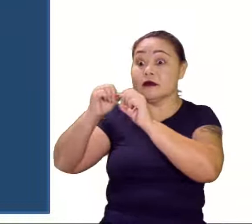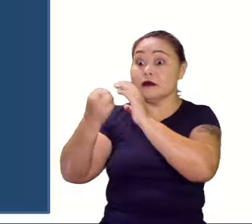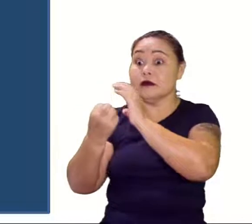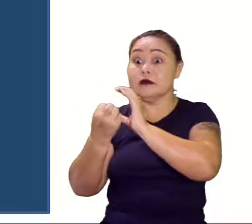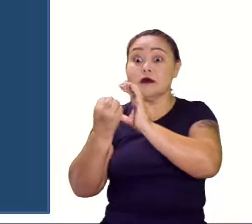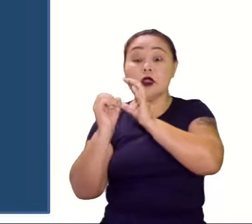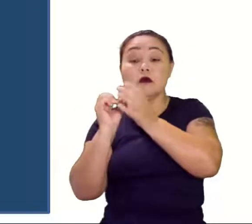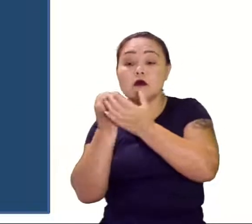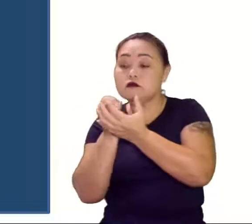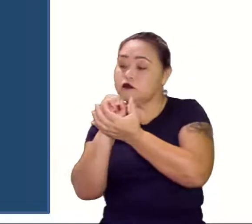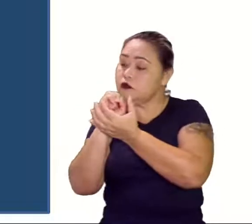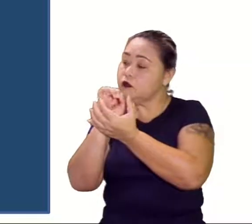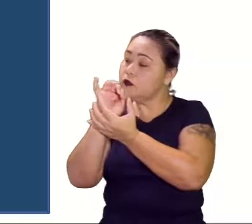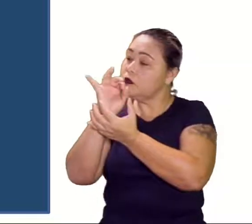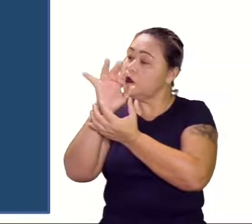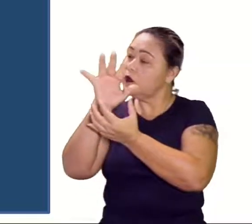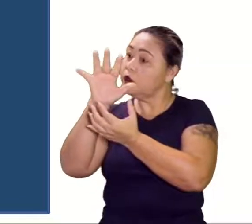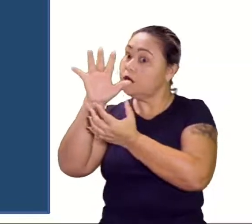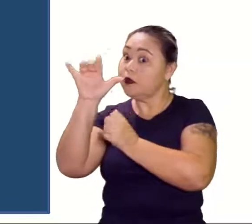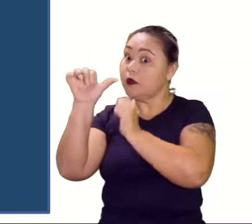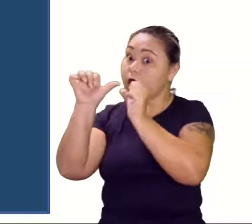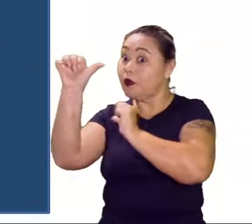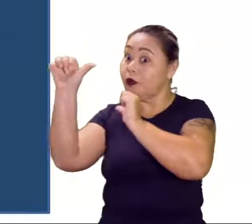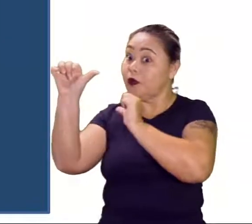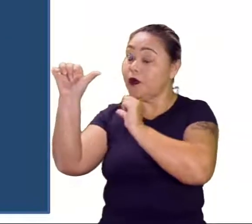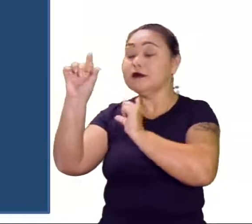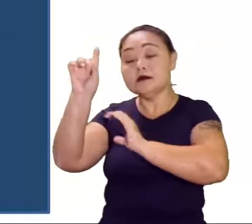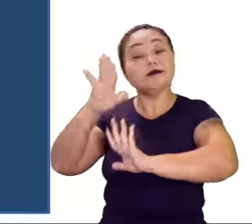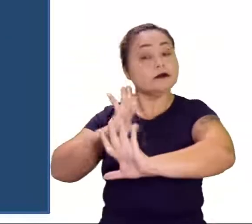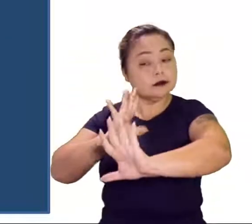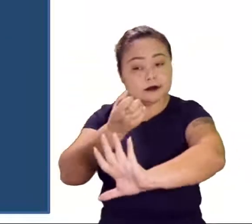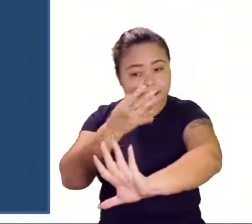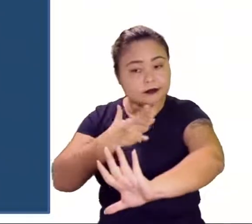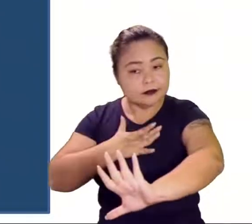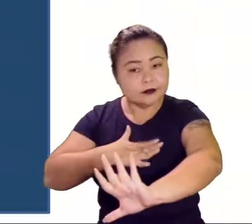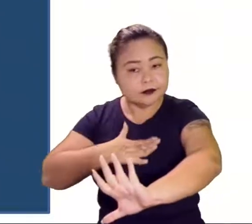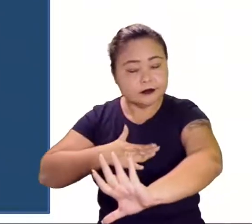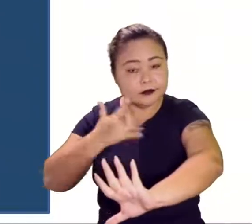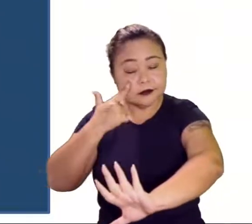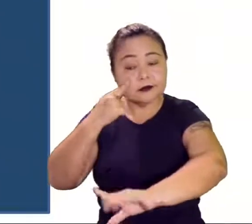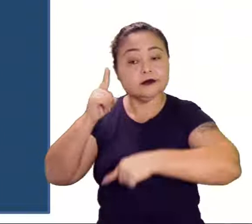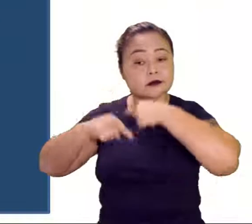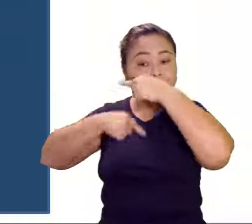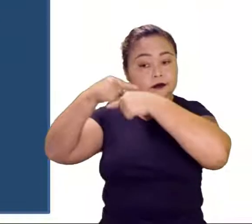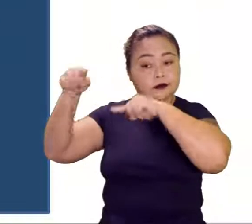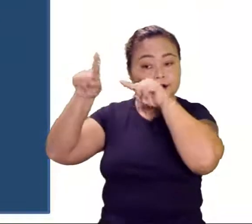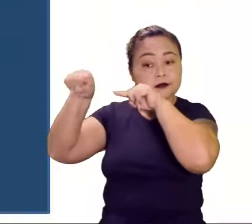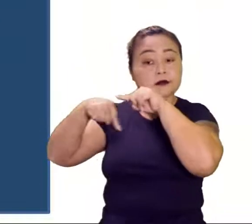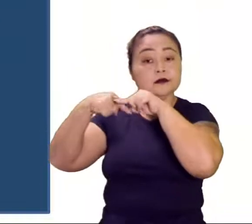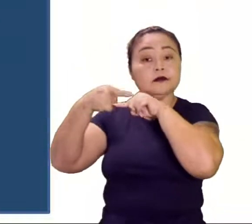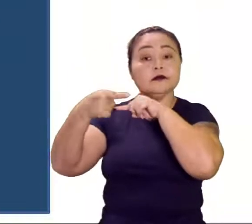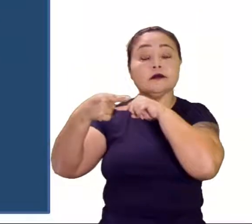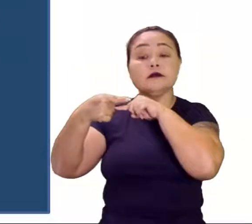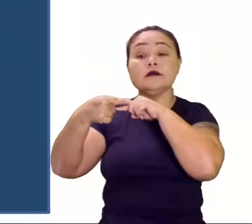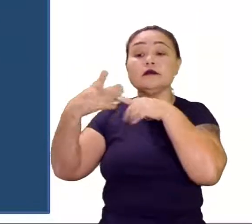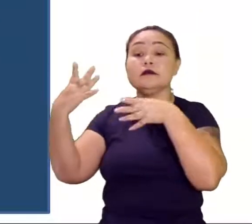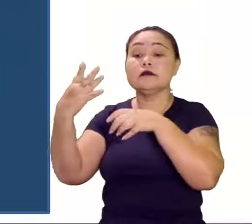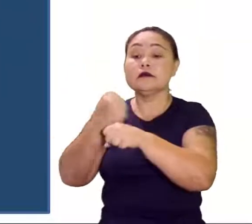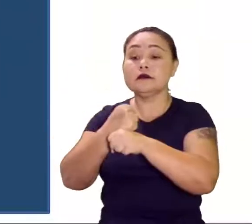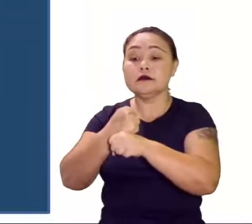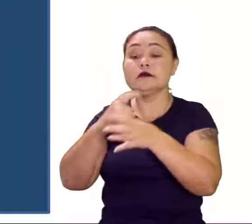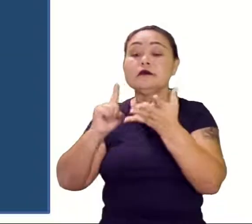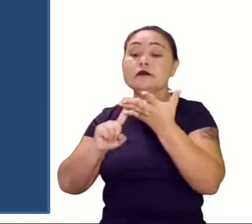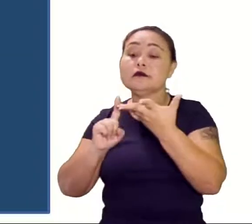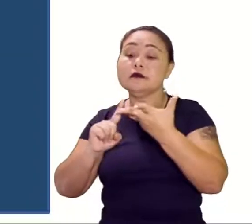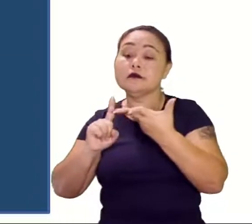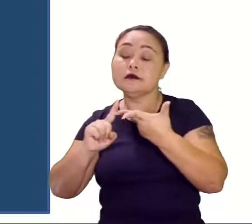maneira trocada aqui. Mas tudo bem, tranquilo, tá? Então, nessa progressão aritmética abaixo, qual é a soma dos termos?